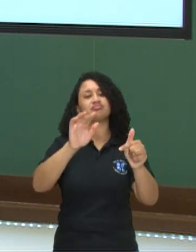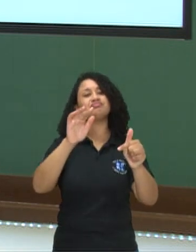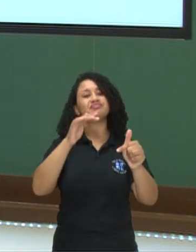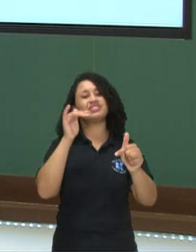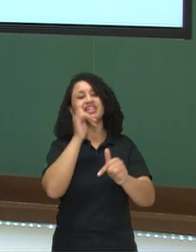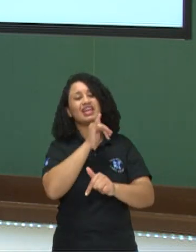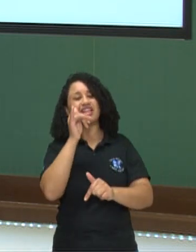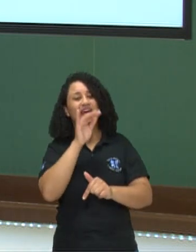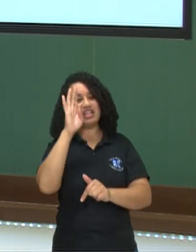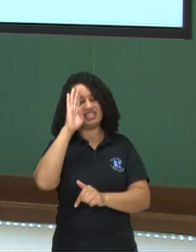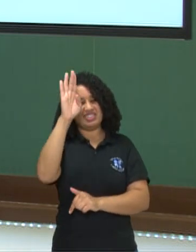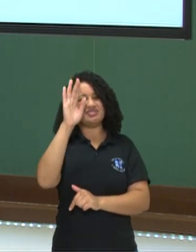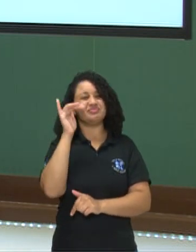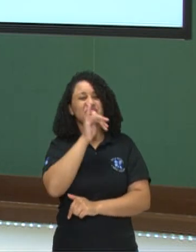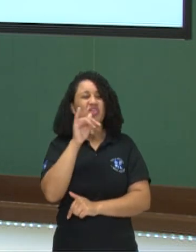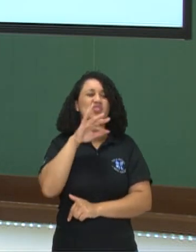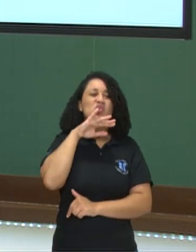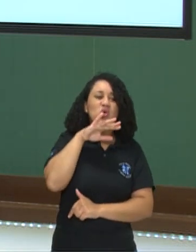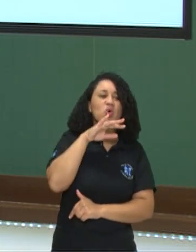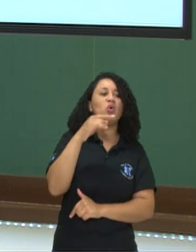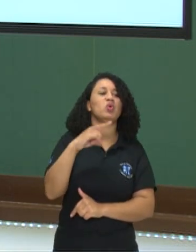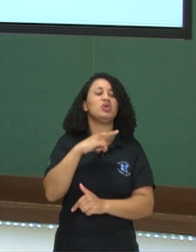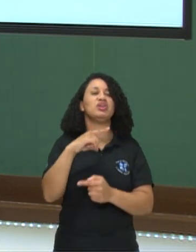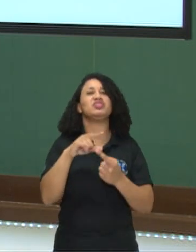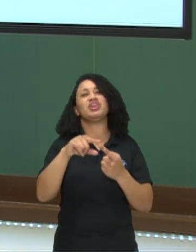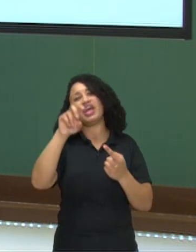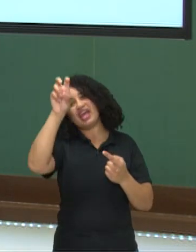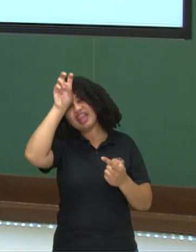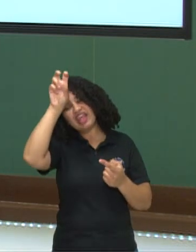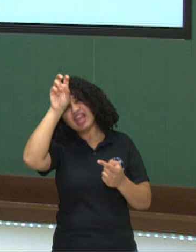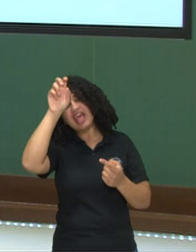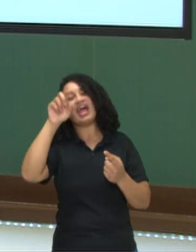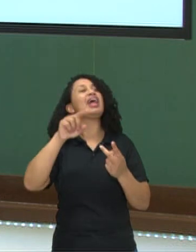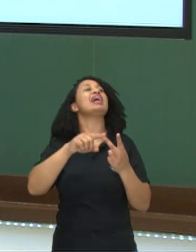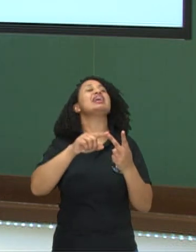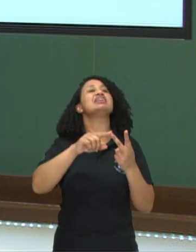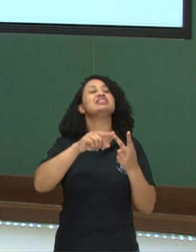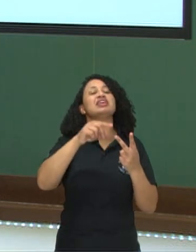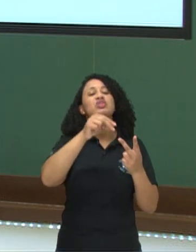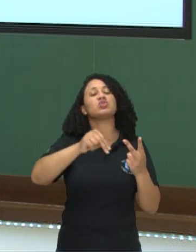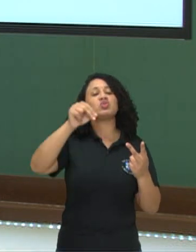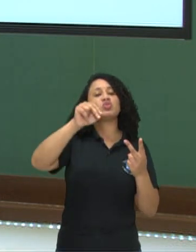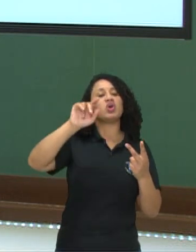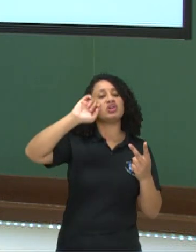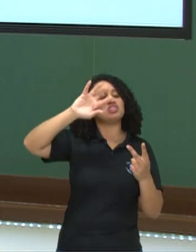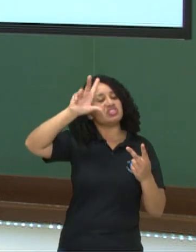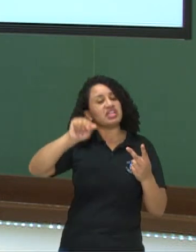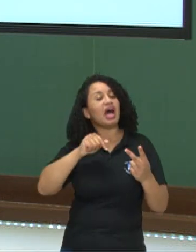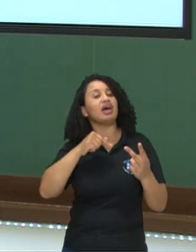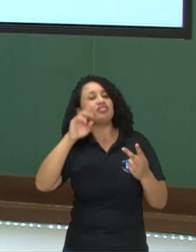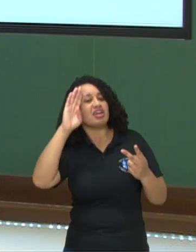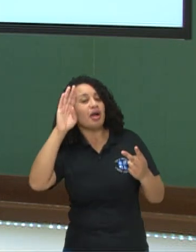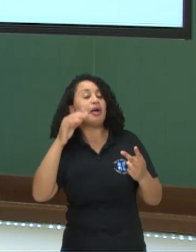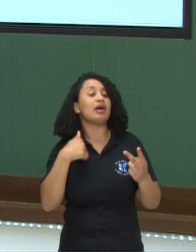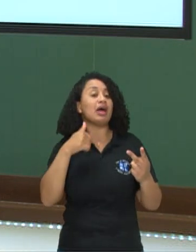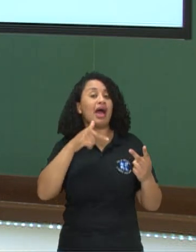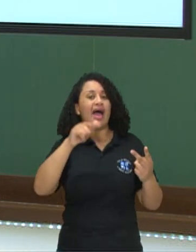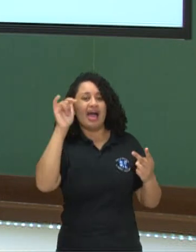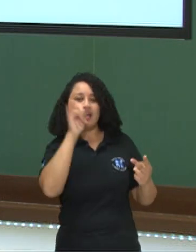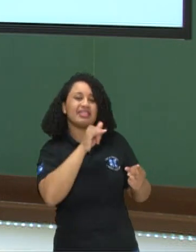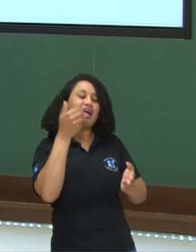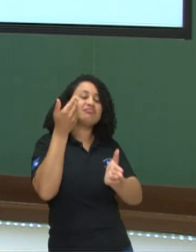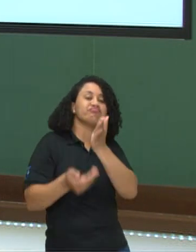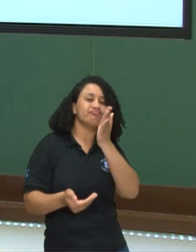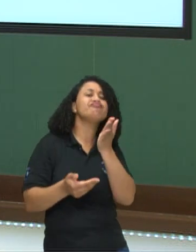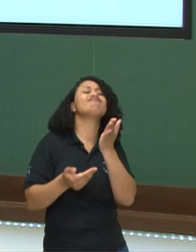ruim, perdeu para tropas gregas, perdeu para tropas do norte da África. Então o desempenho militar